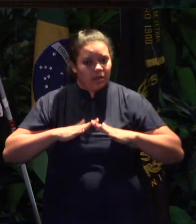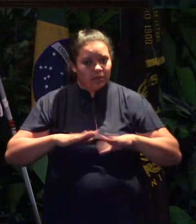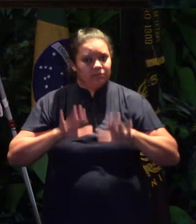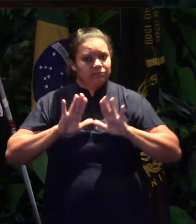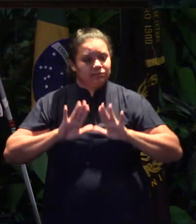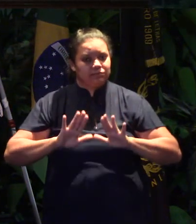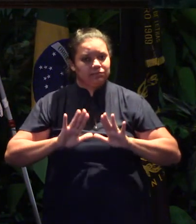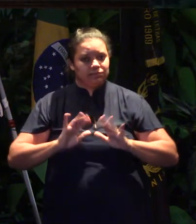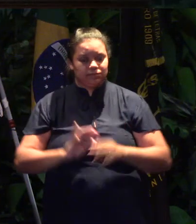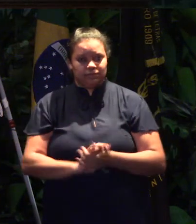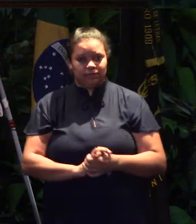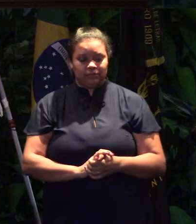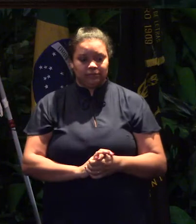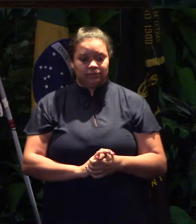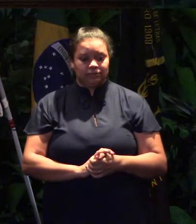né?